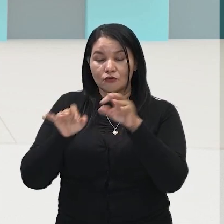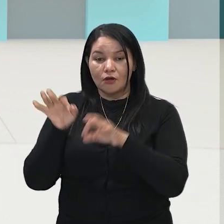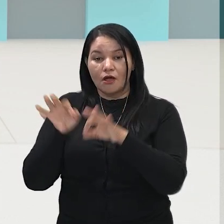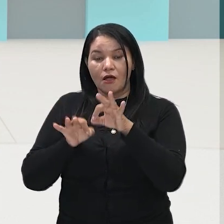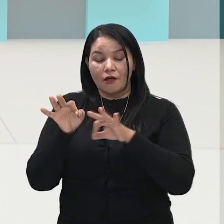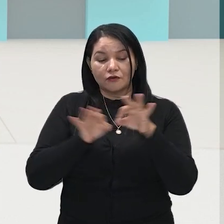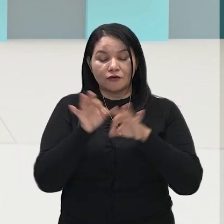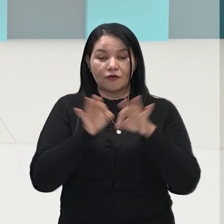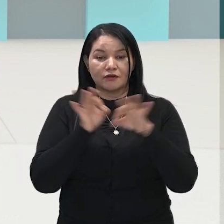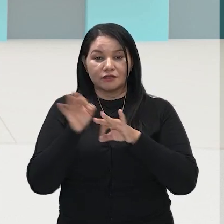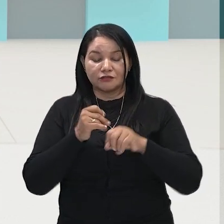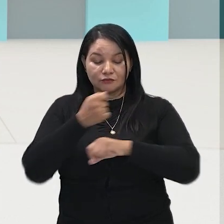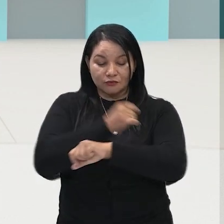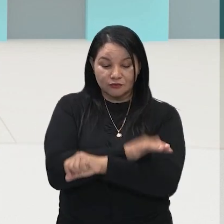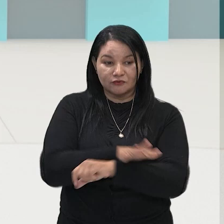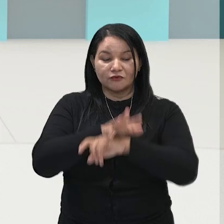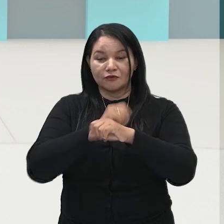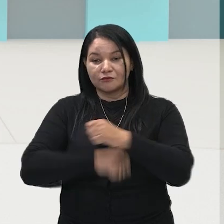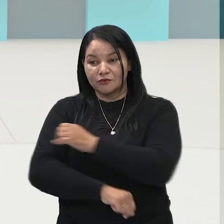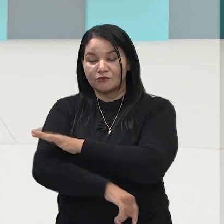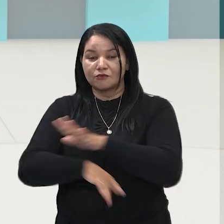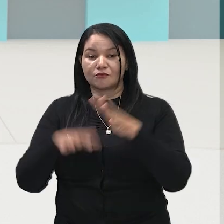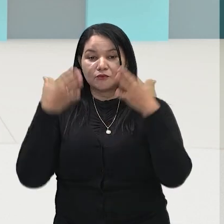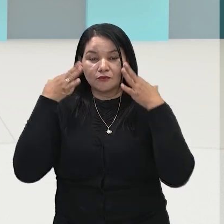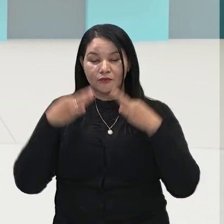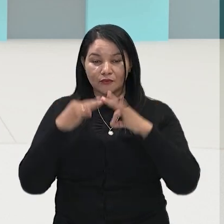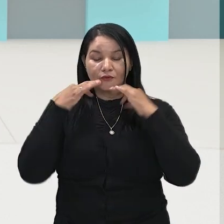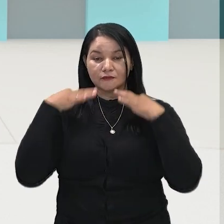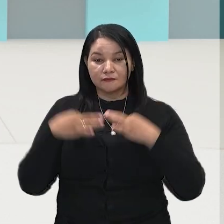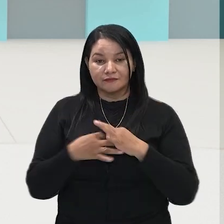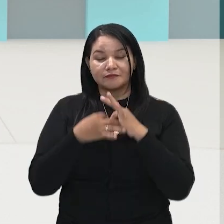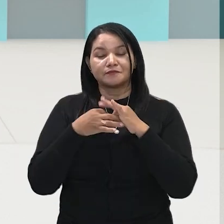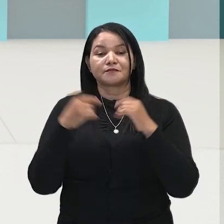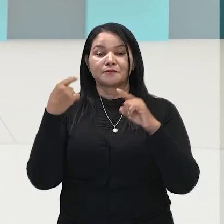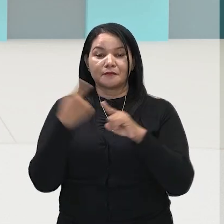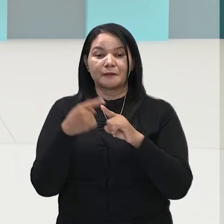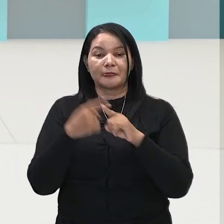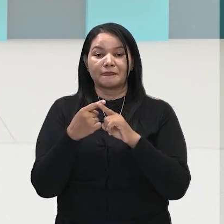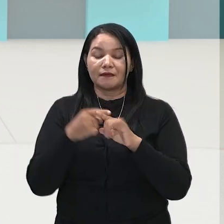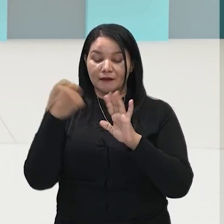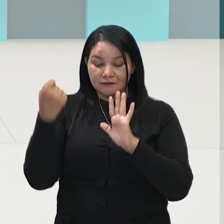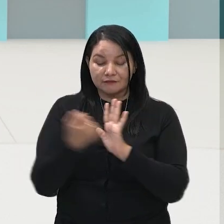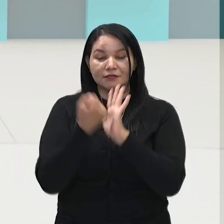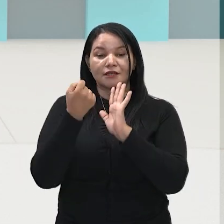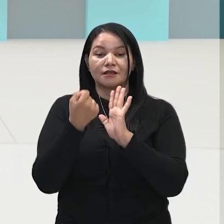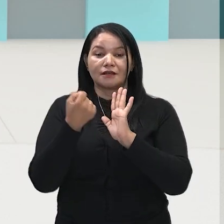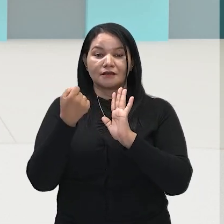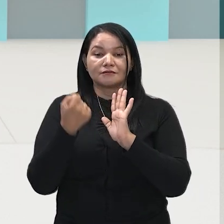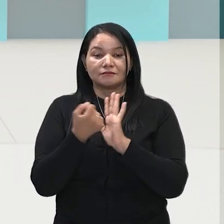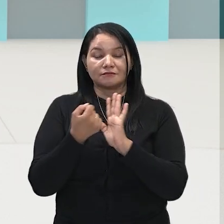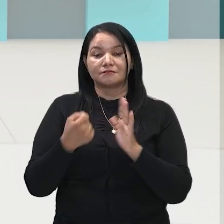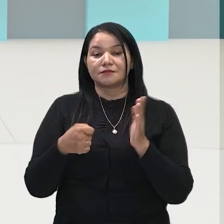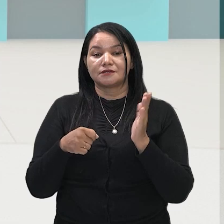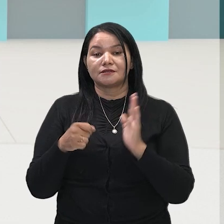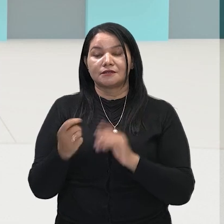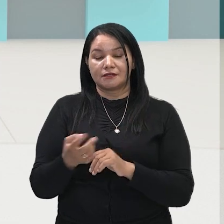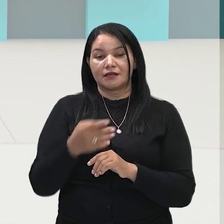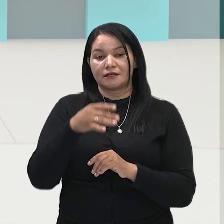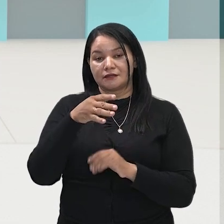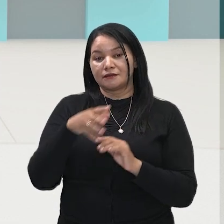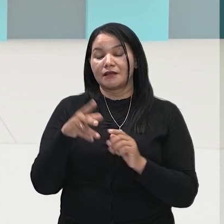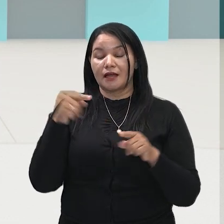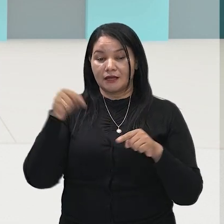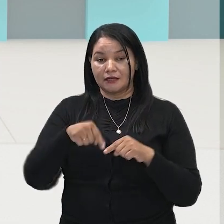com as nossas plumagens, correto? Isso é porque se tornou um marco, é um símbolo, é um patrimônio